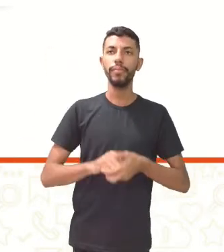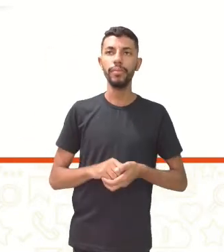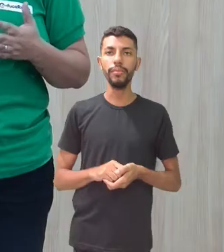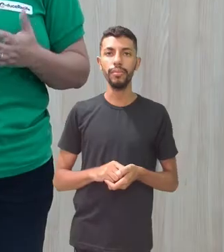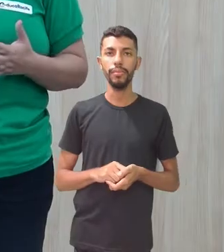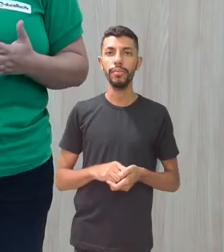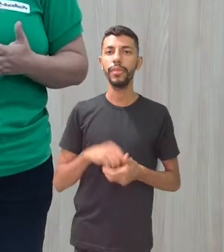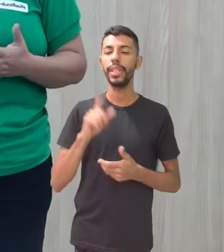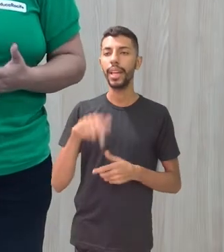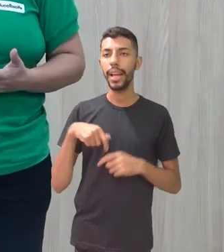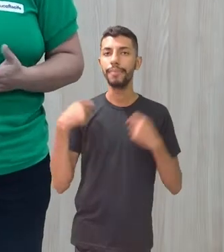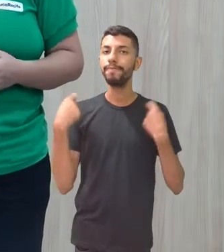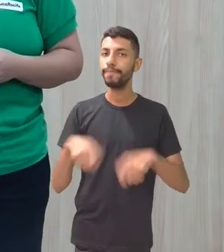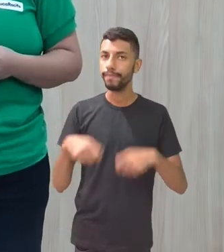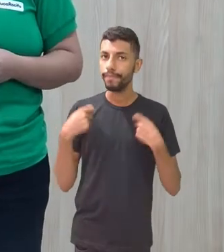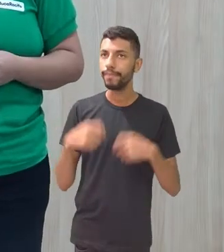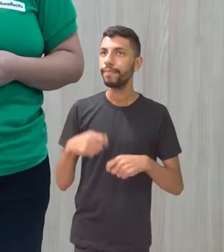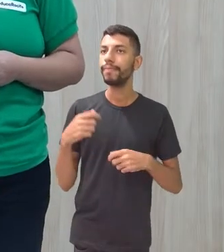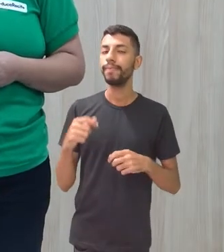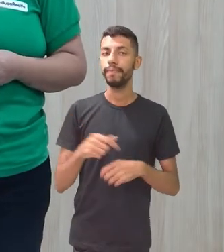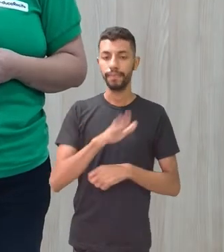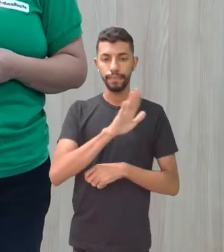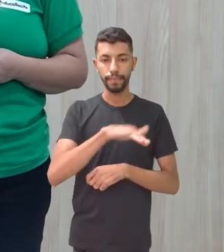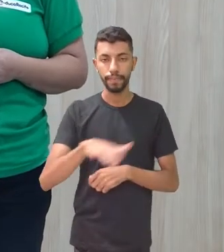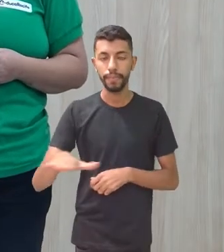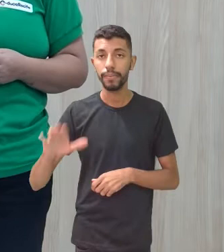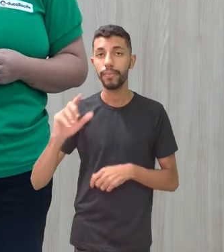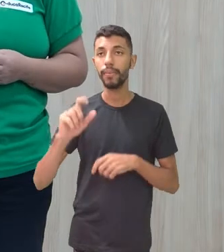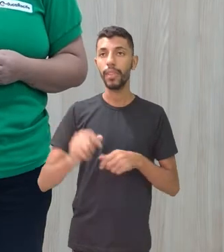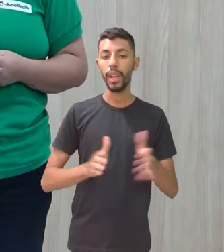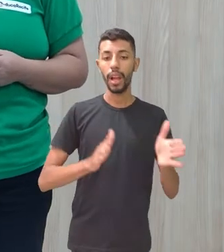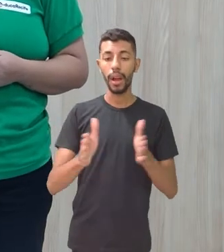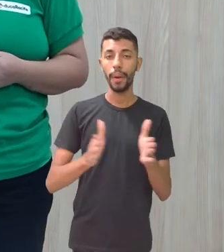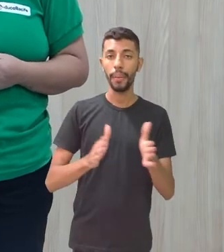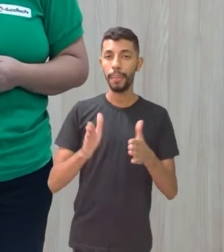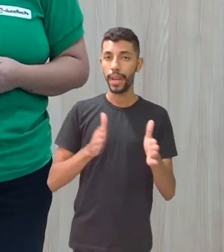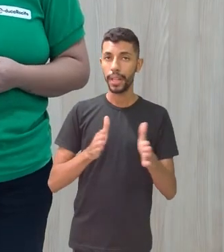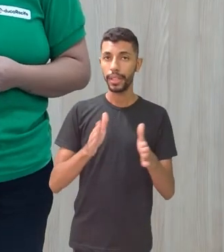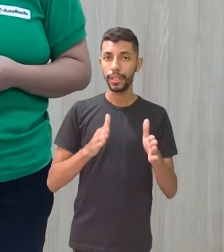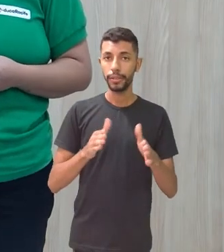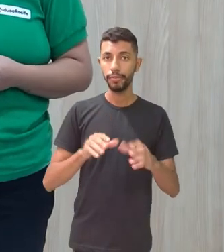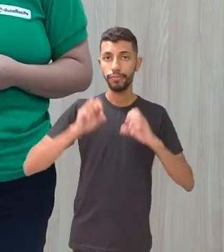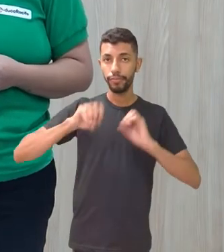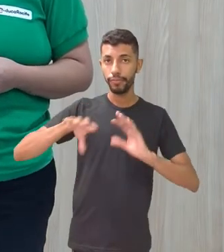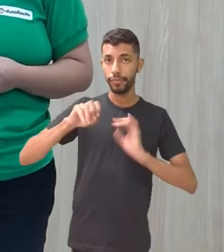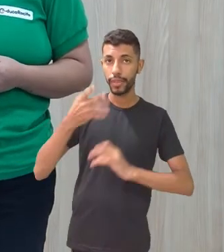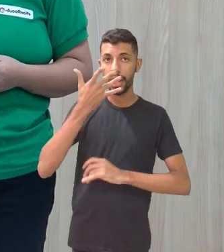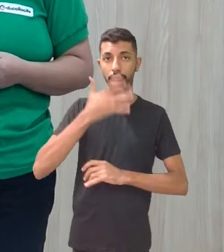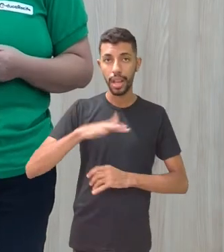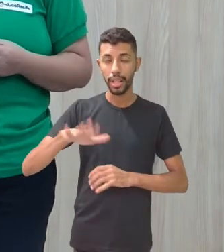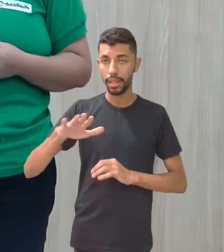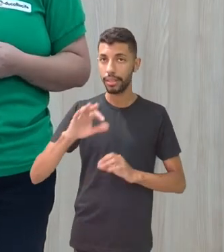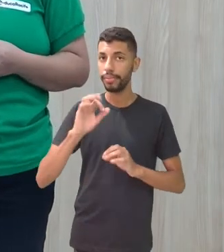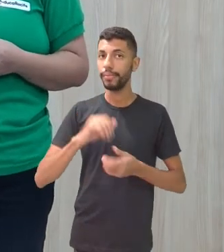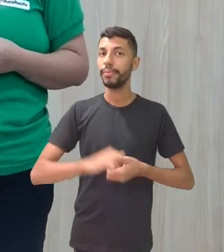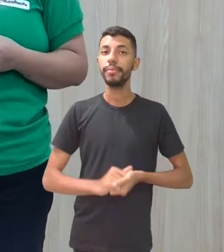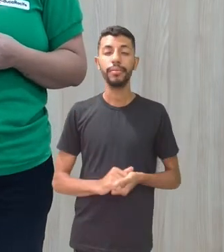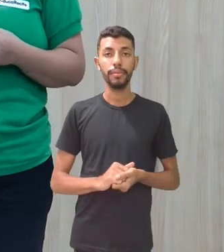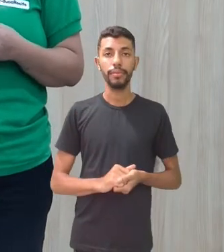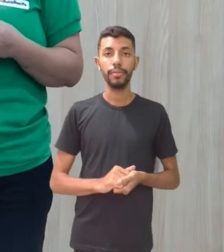é fundamental. Crianças, nesse período, nessa fase da educação infantil,